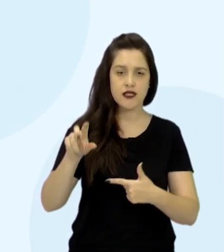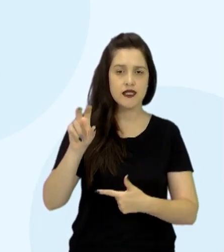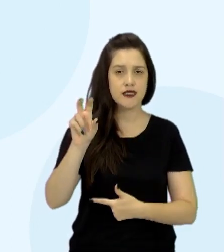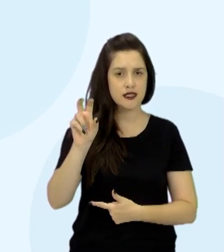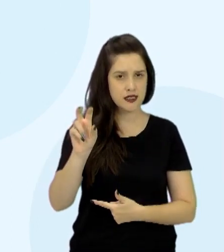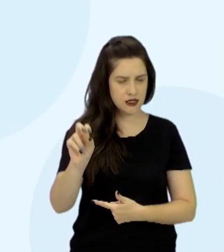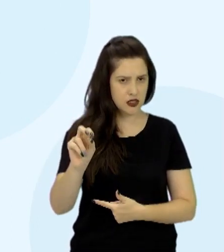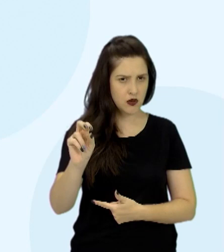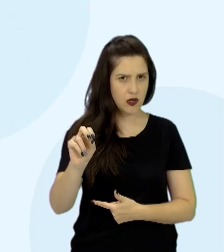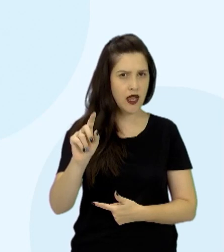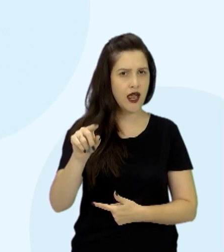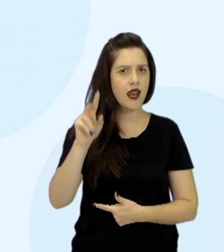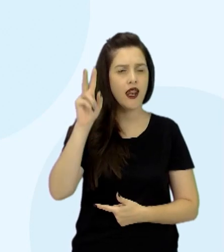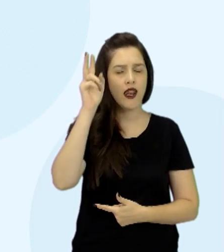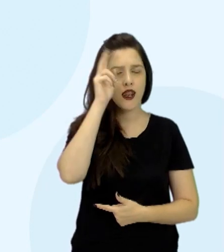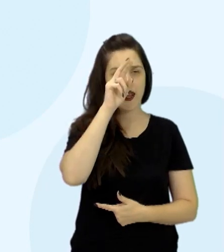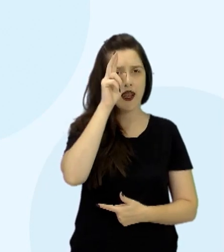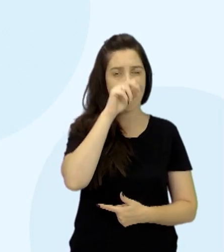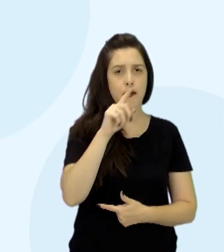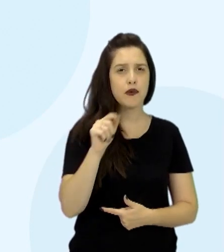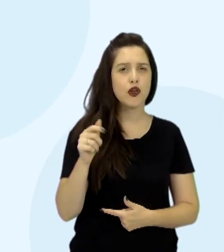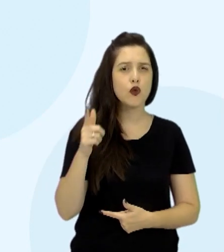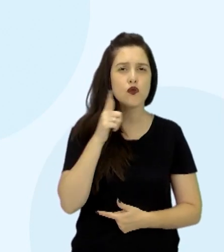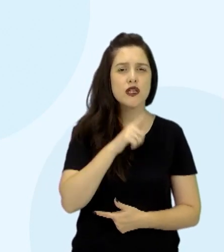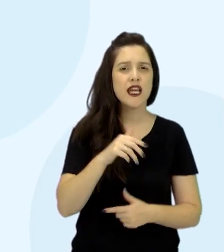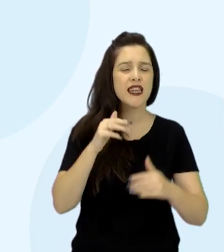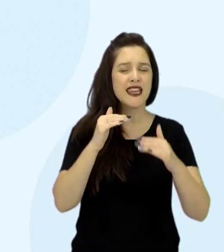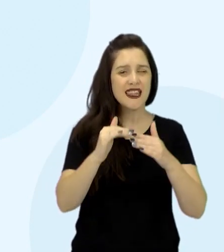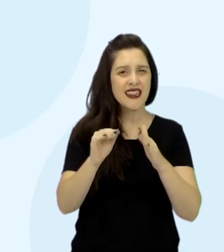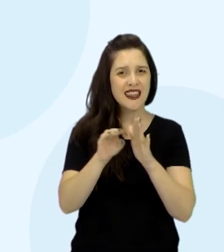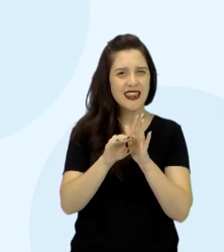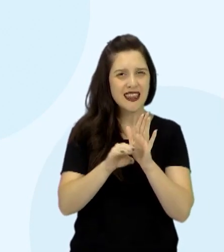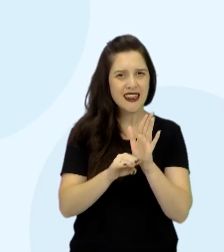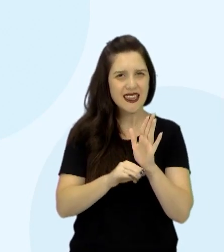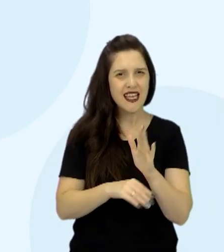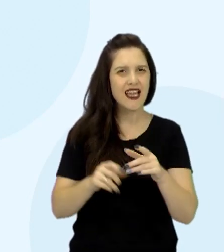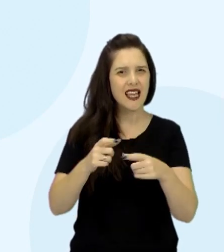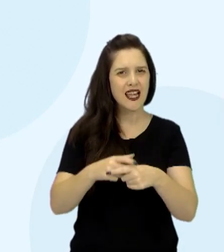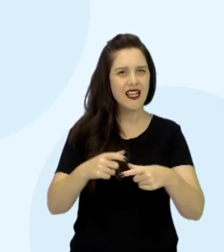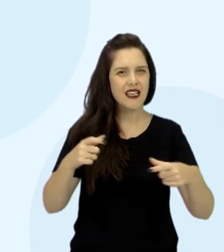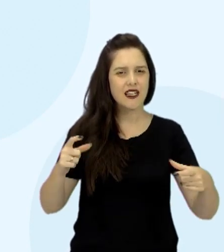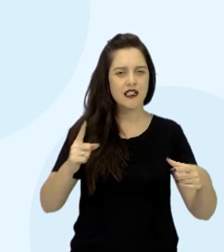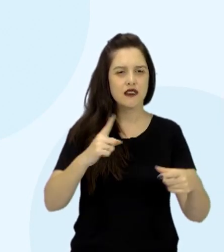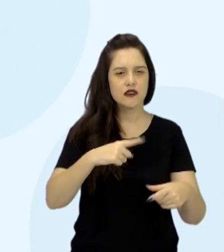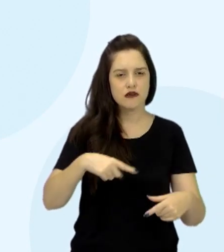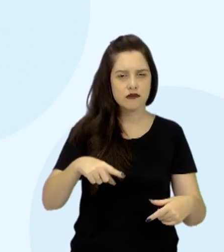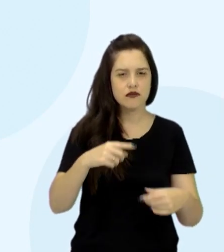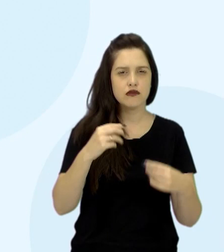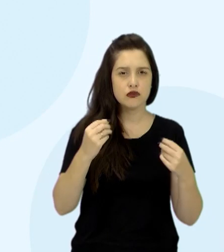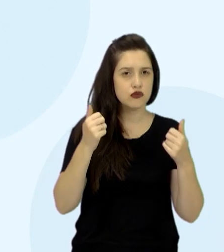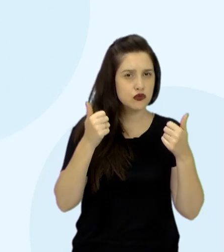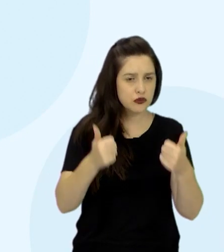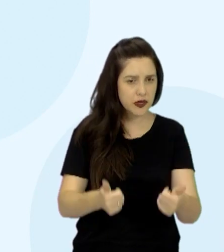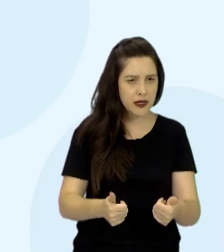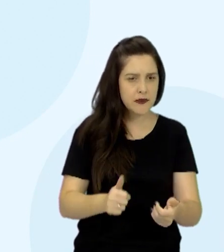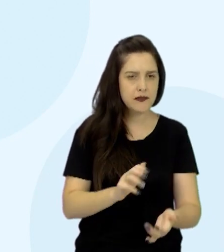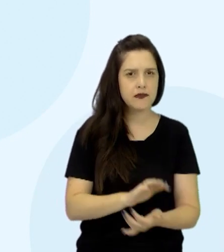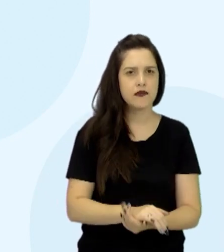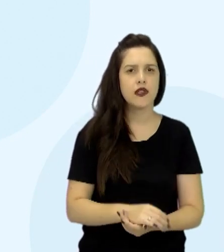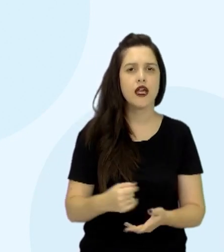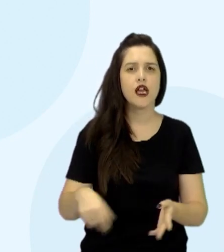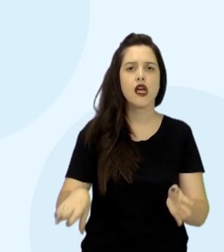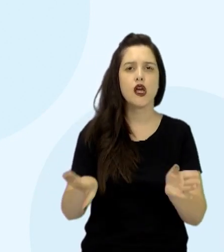50. Lembrando sempre que eu estou seguindo a ordem das grandezas como elas foram dadas, tudo bem? Então eu